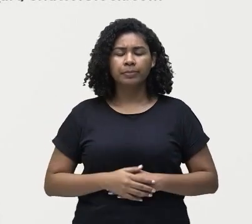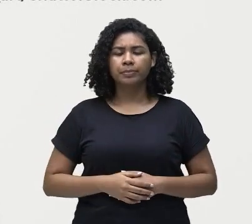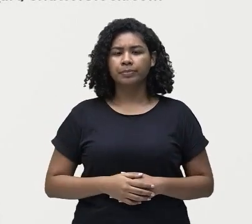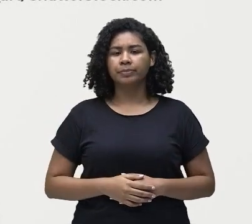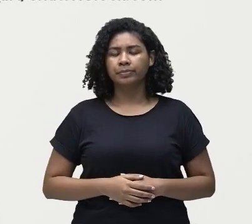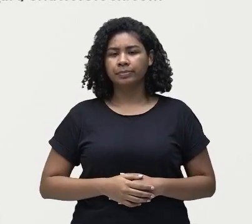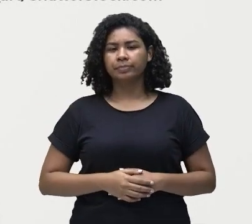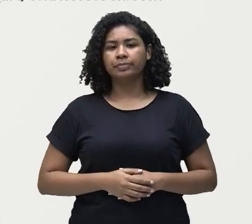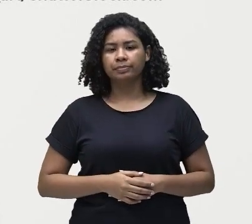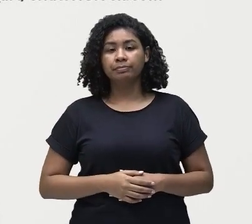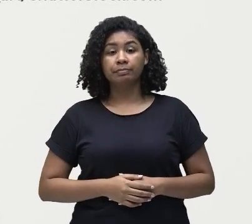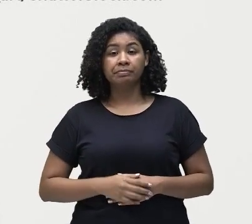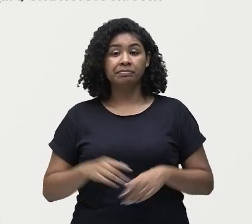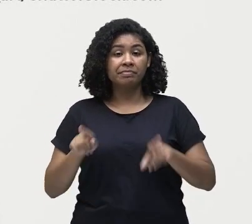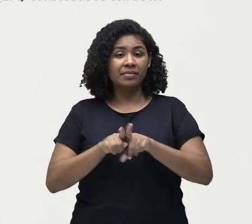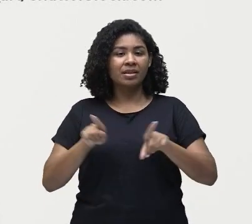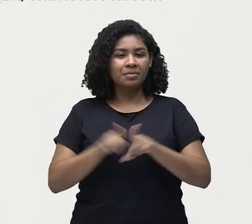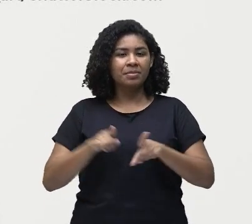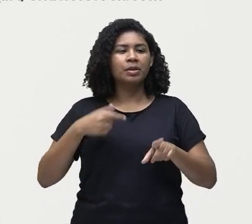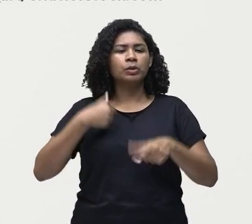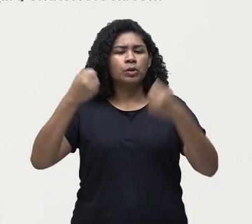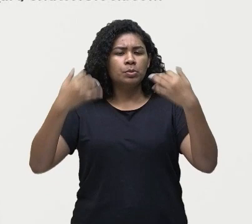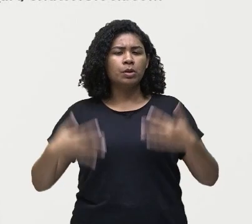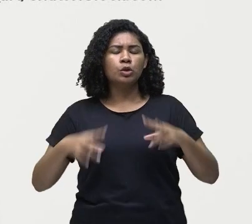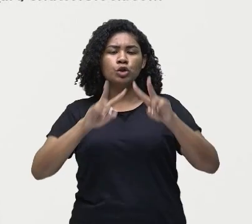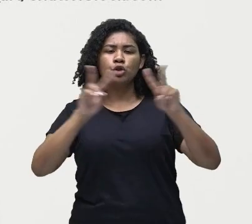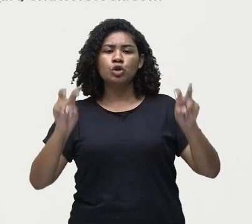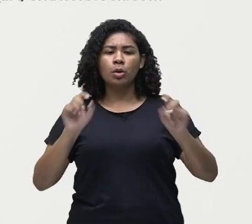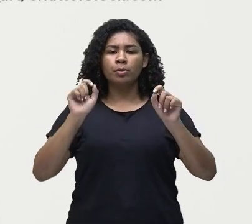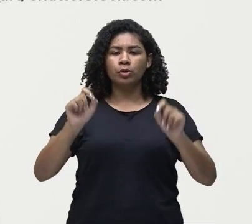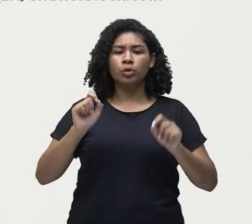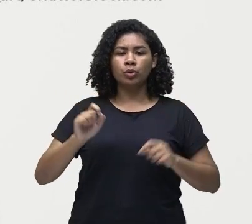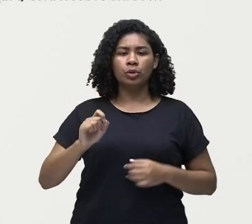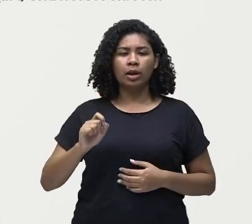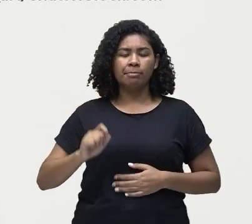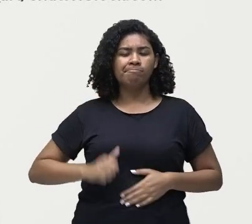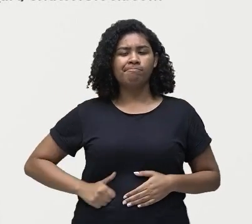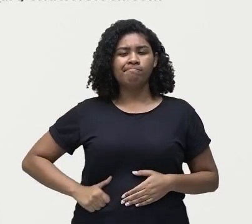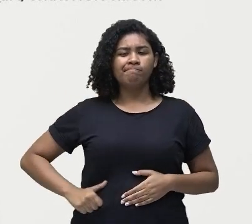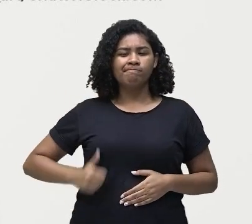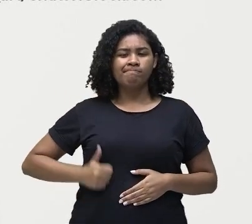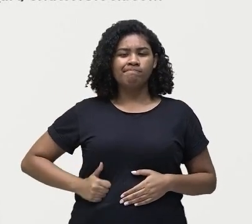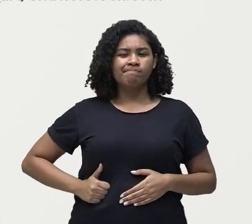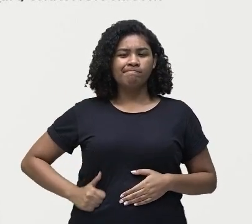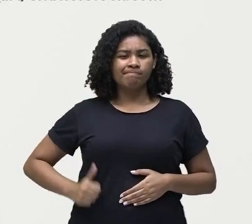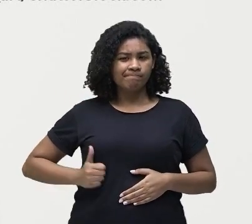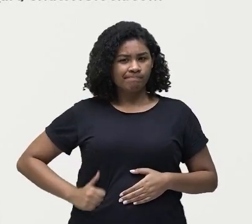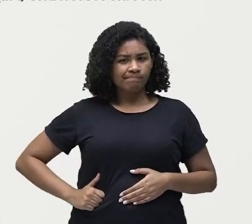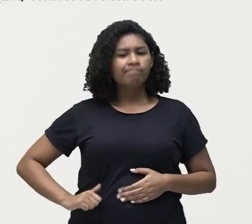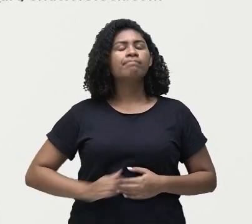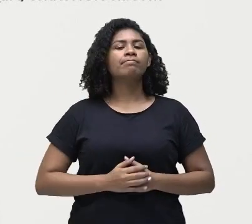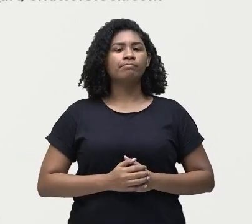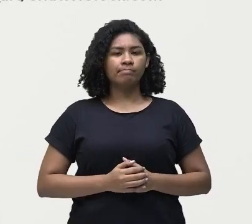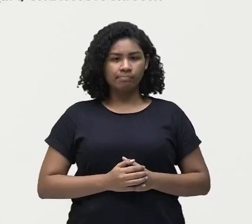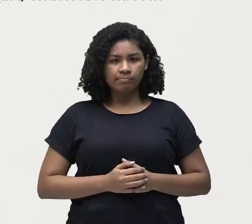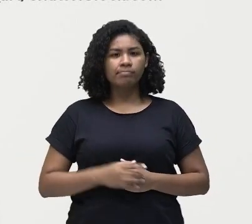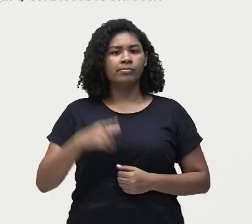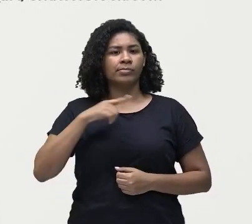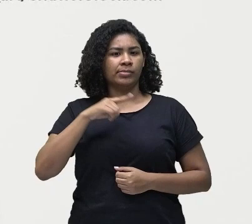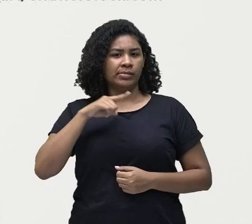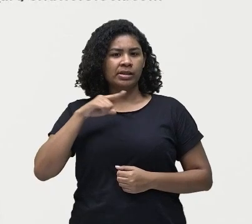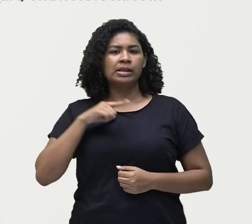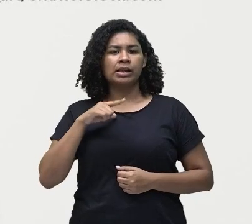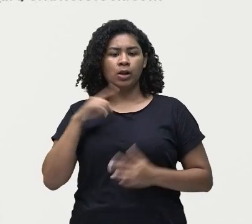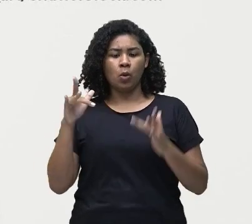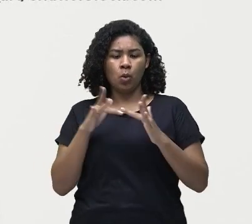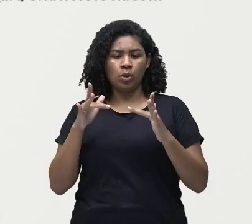foi alimento. A gente está falando de fezes também, fezes que são colocadas na terra,